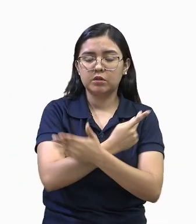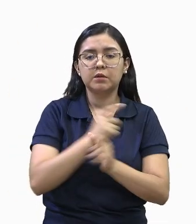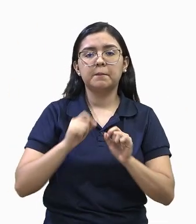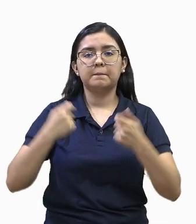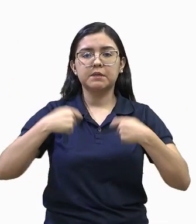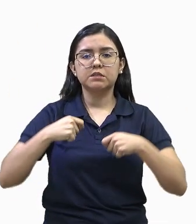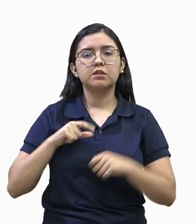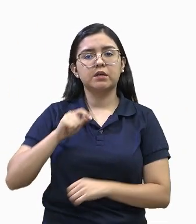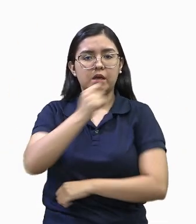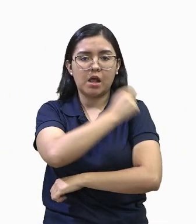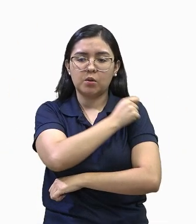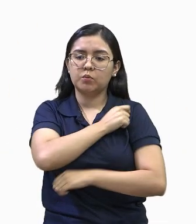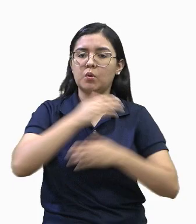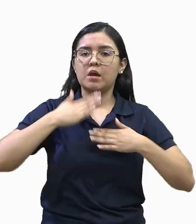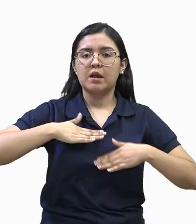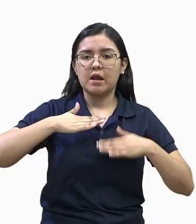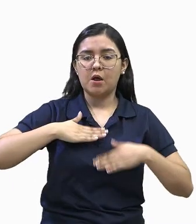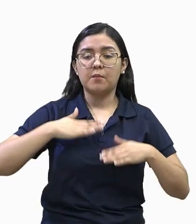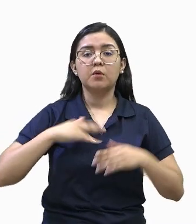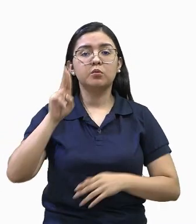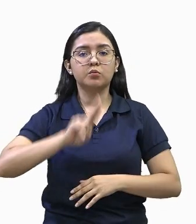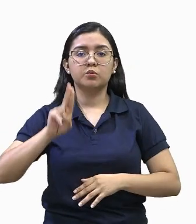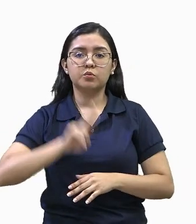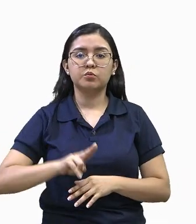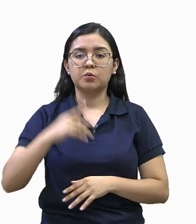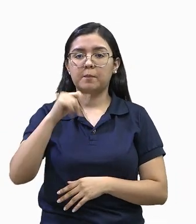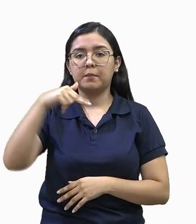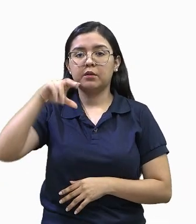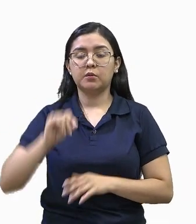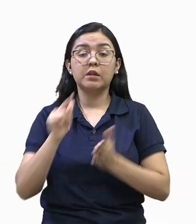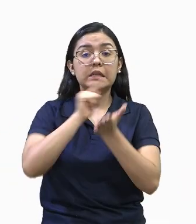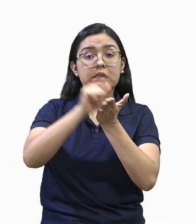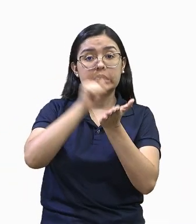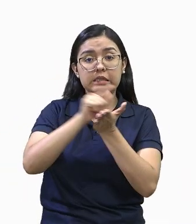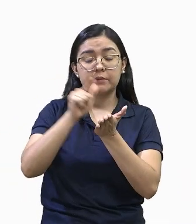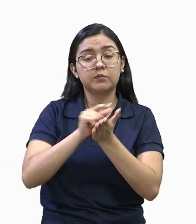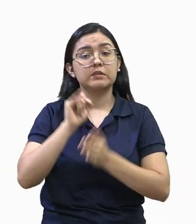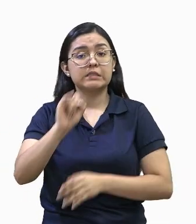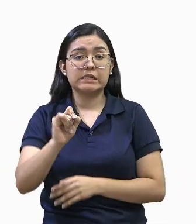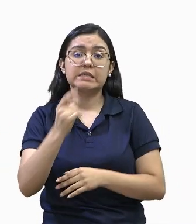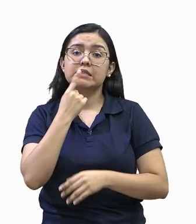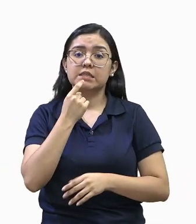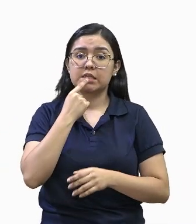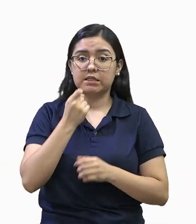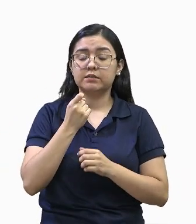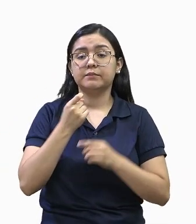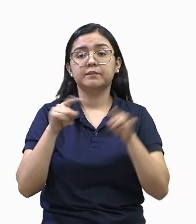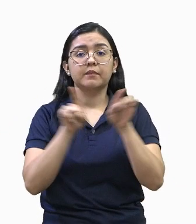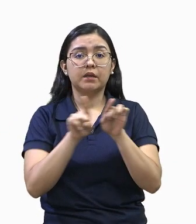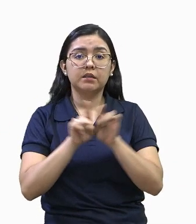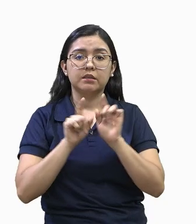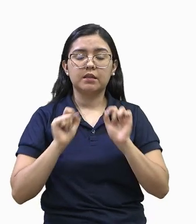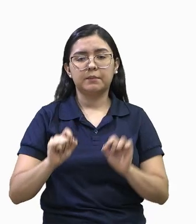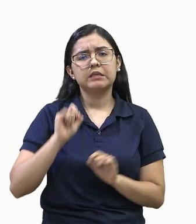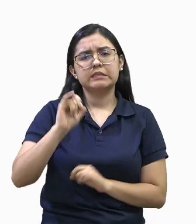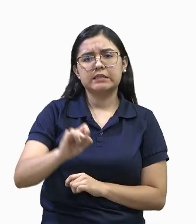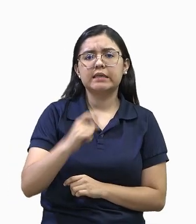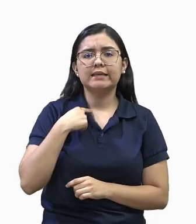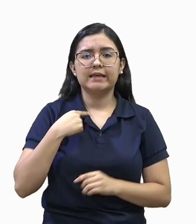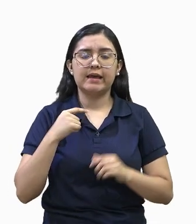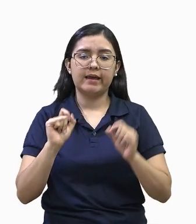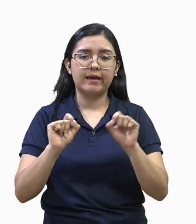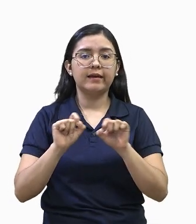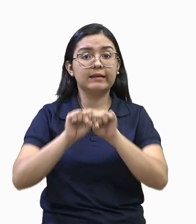aluno calmo e coloque um pano limpo sobre o ferimento em caso de sangramento. Em caso de dente quebrado